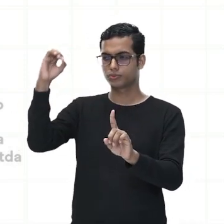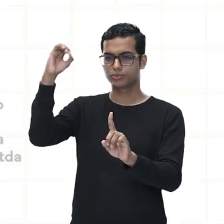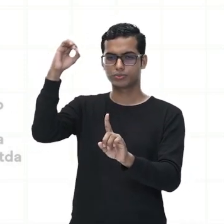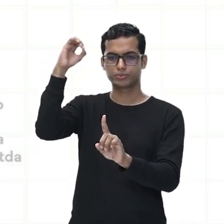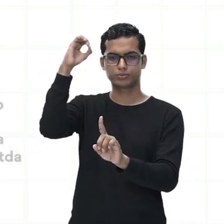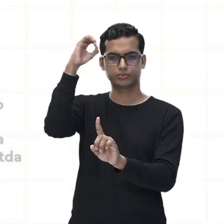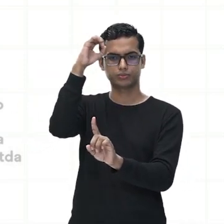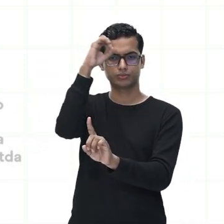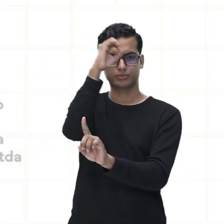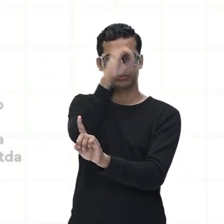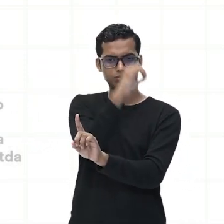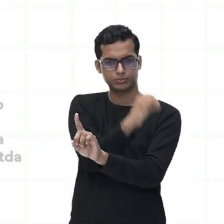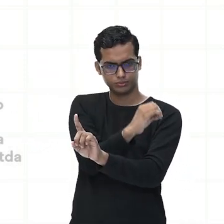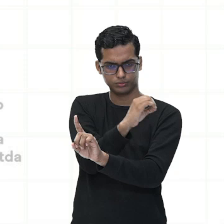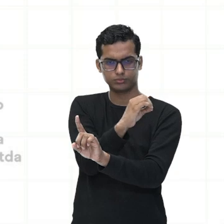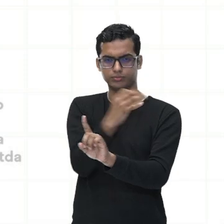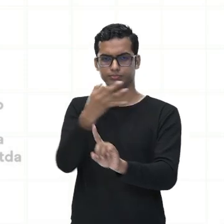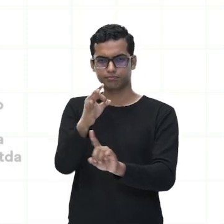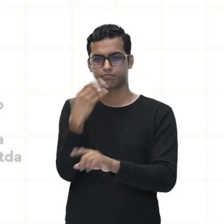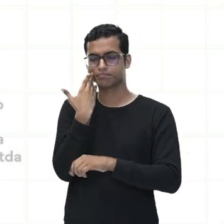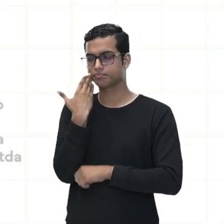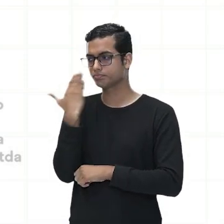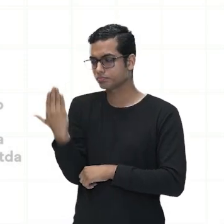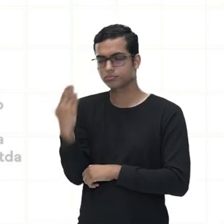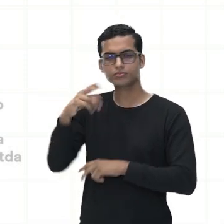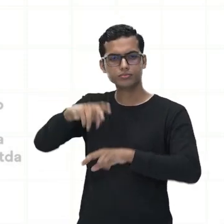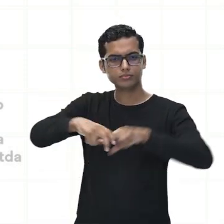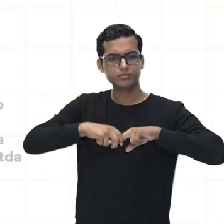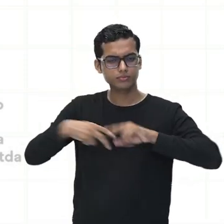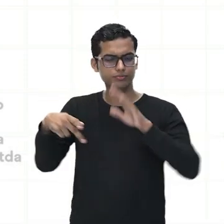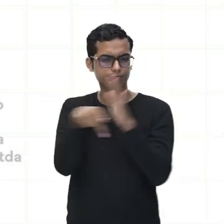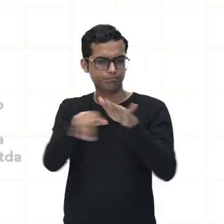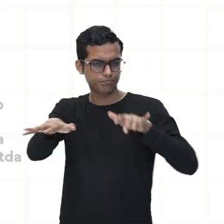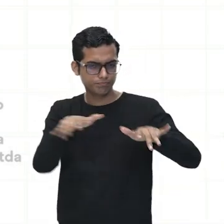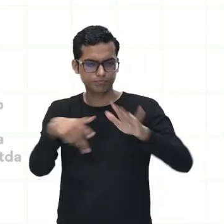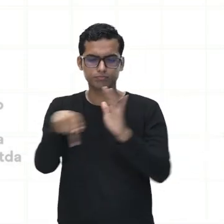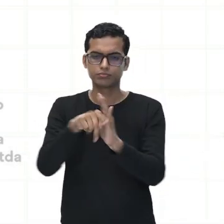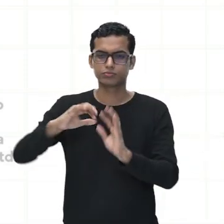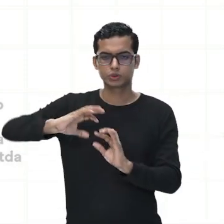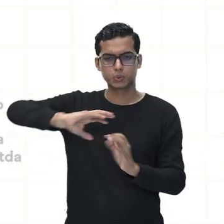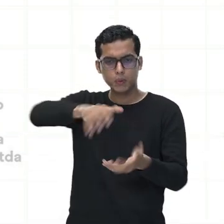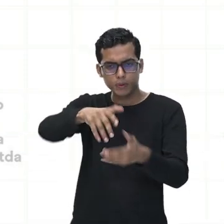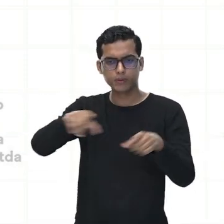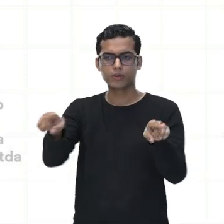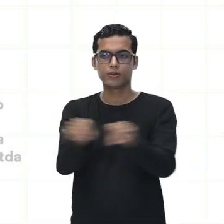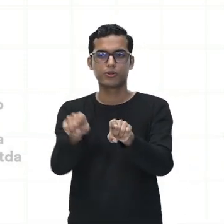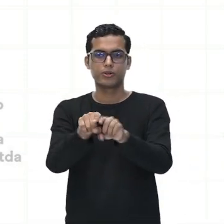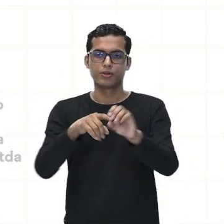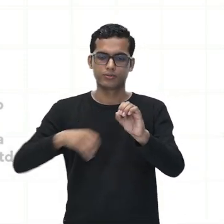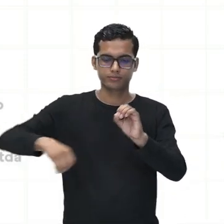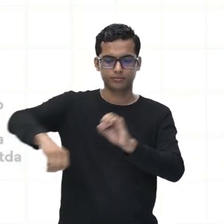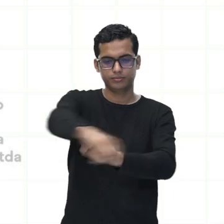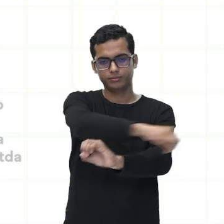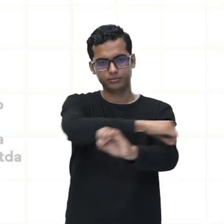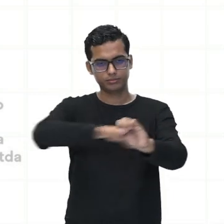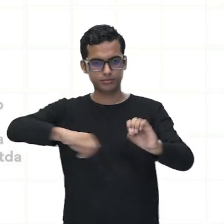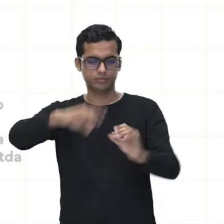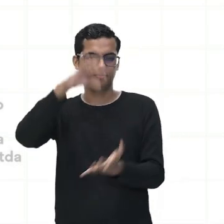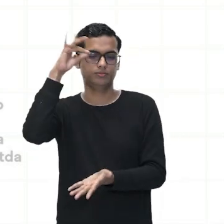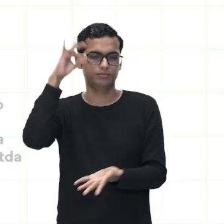a identificação tanto do movimento de rotação quanto o movimento